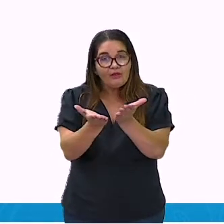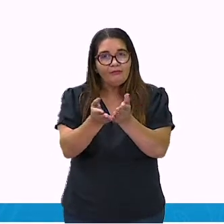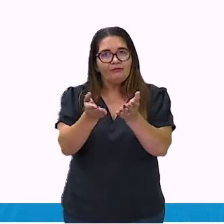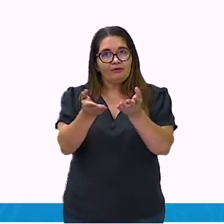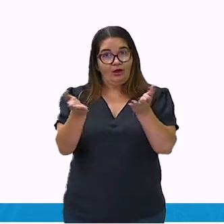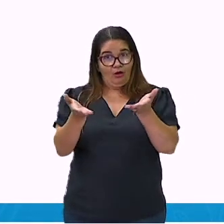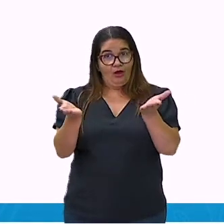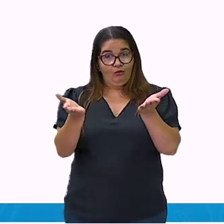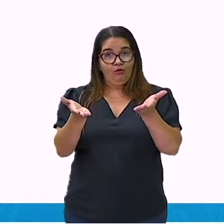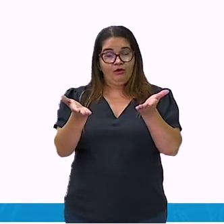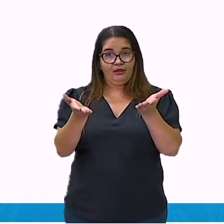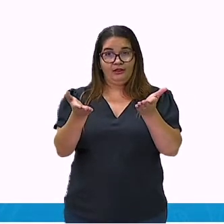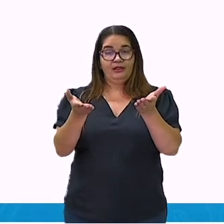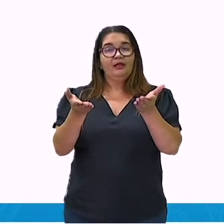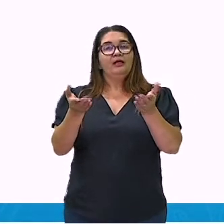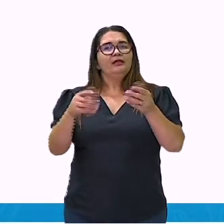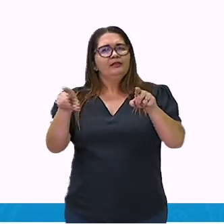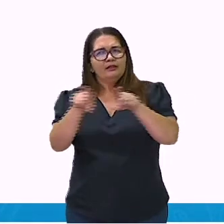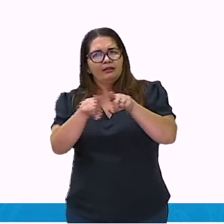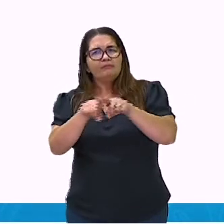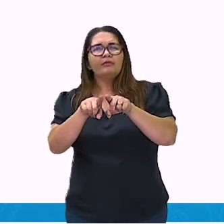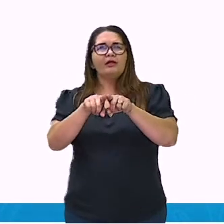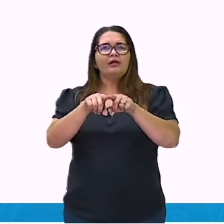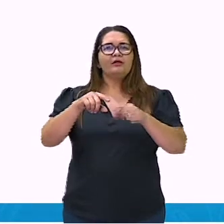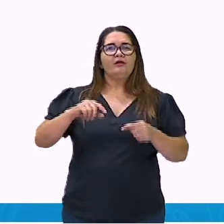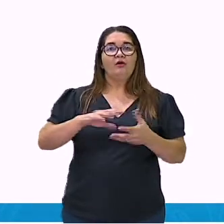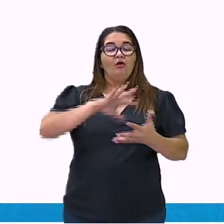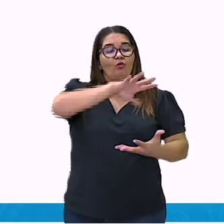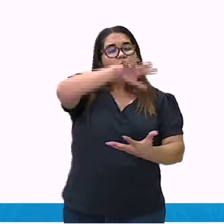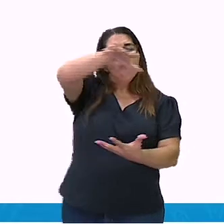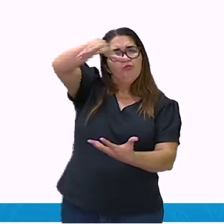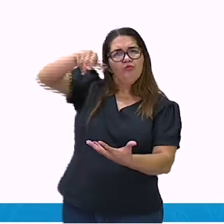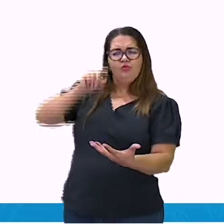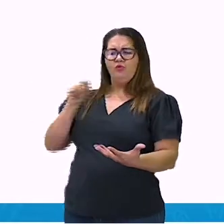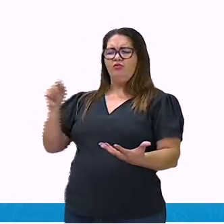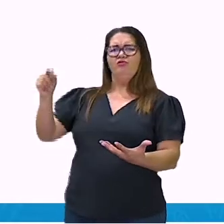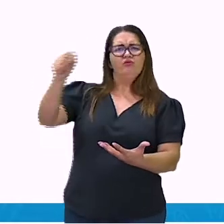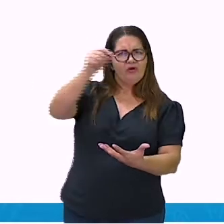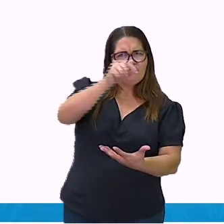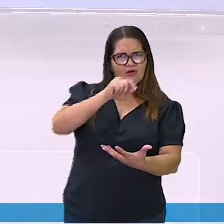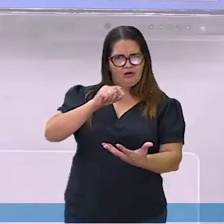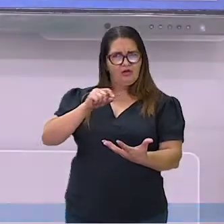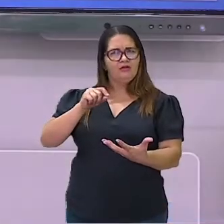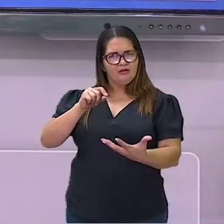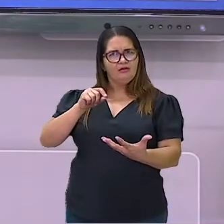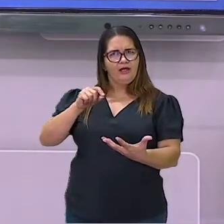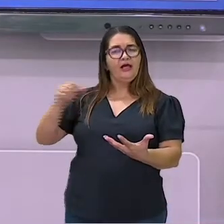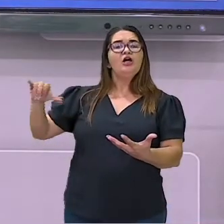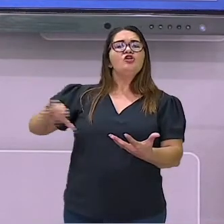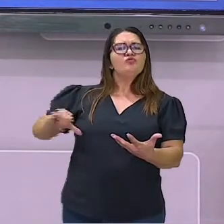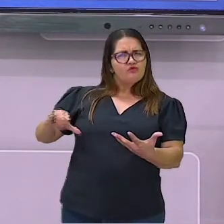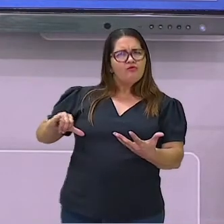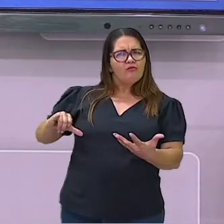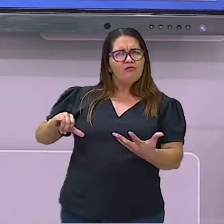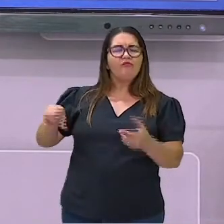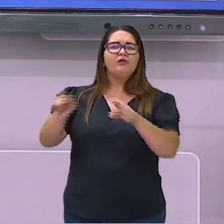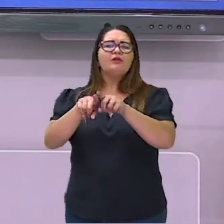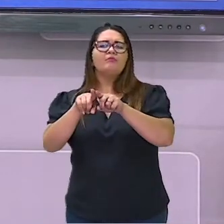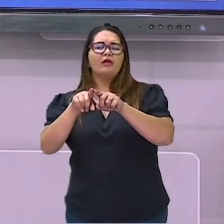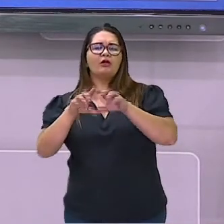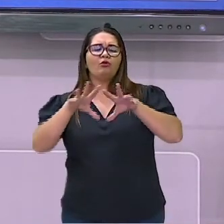terceiro mundo, como o Brasil. O Brasil está classificado ainda aqui, em países de terceiro